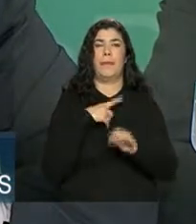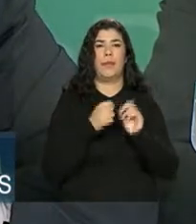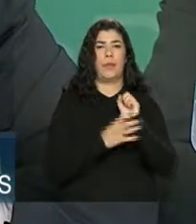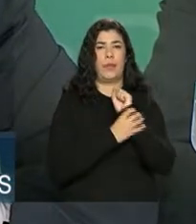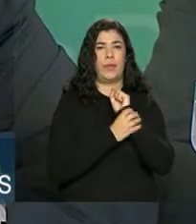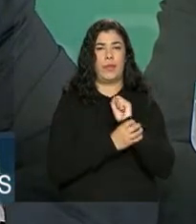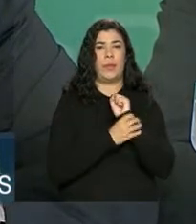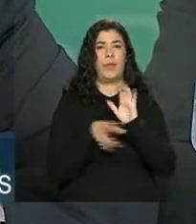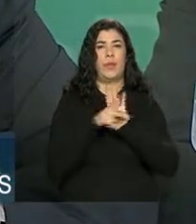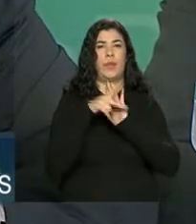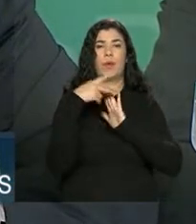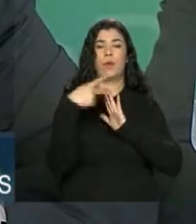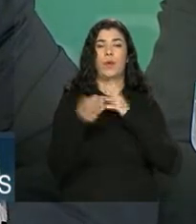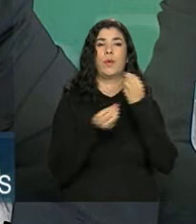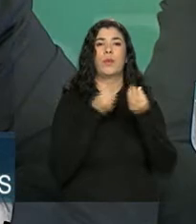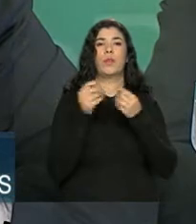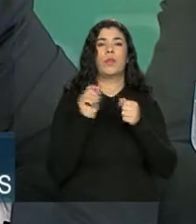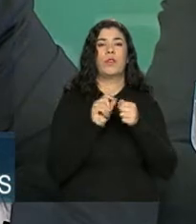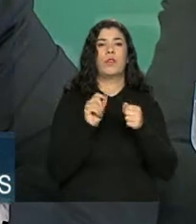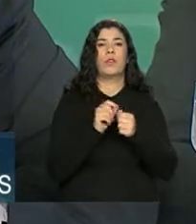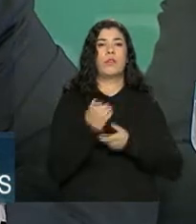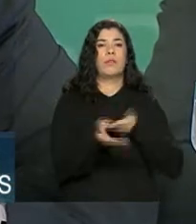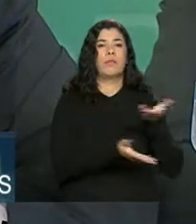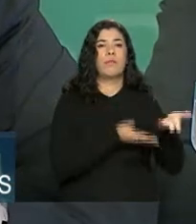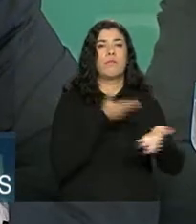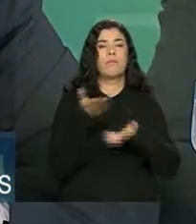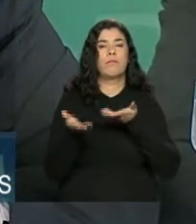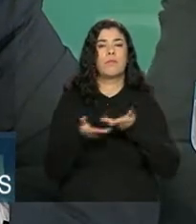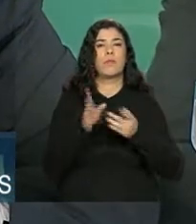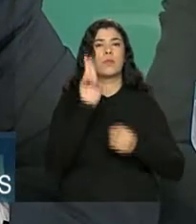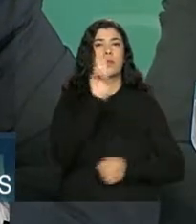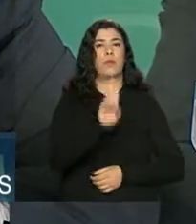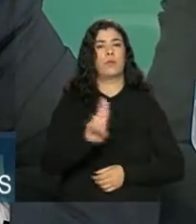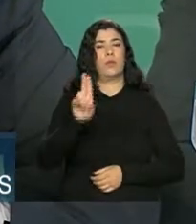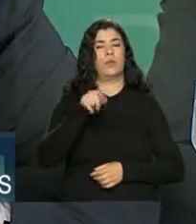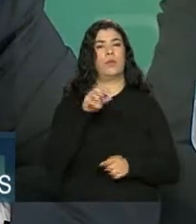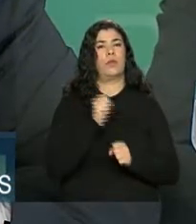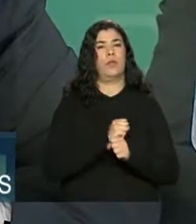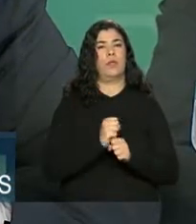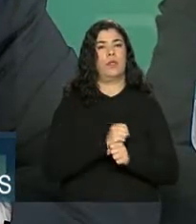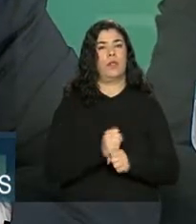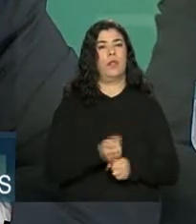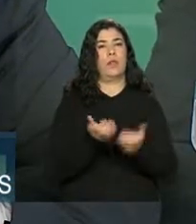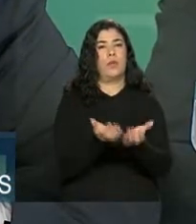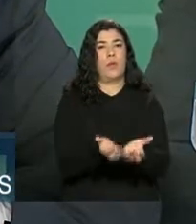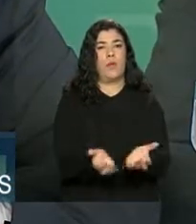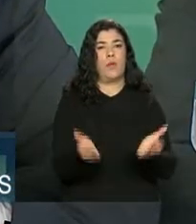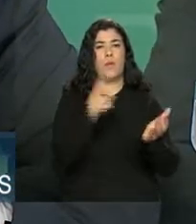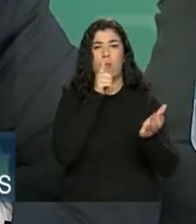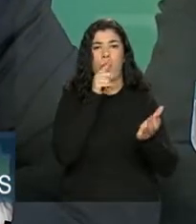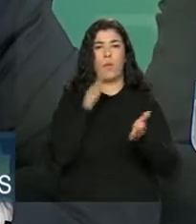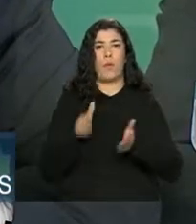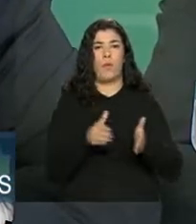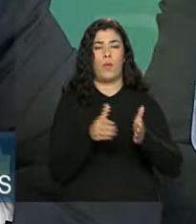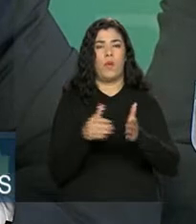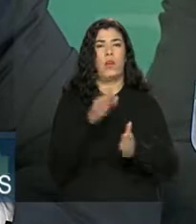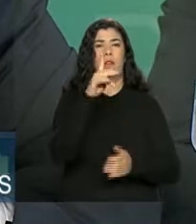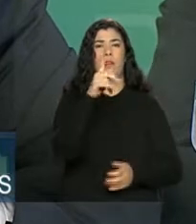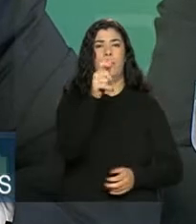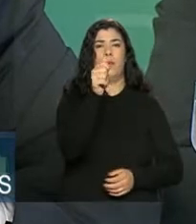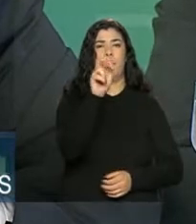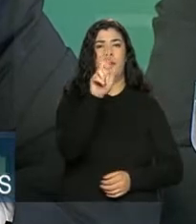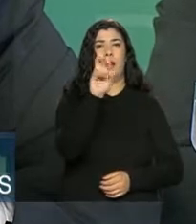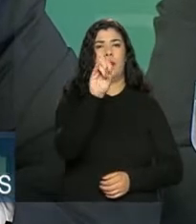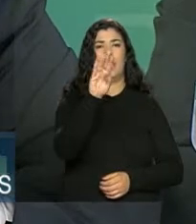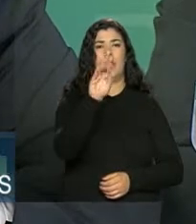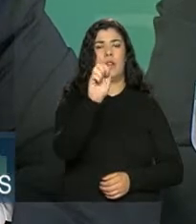garantias para atender todos os usos este ano no caso do Paraíba do Sul essa operação se destina a garantir